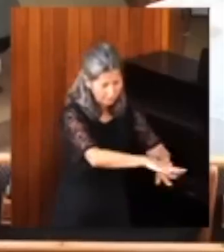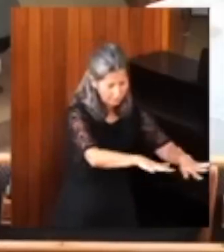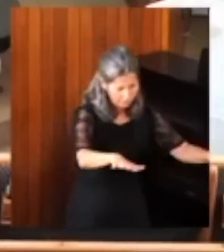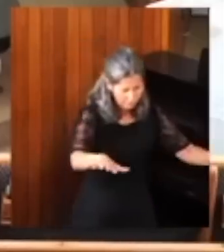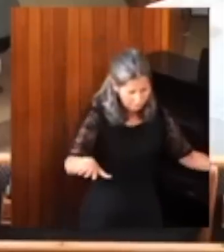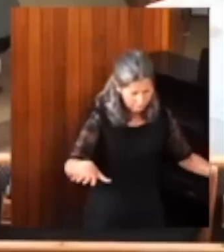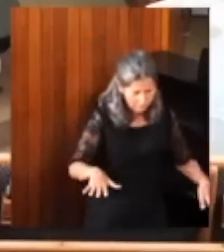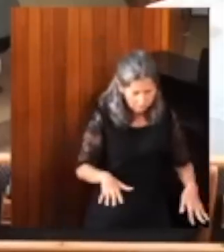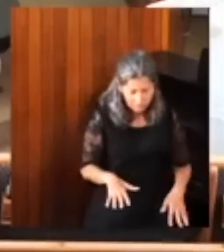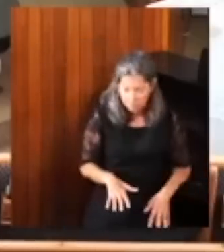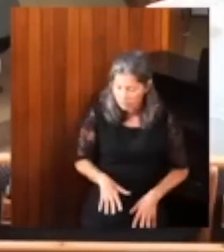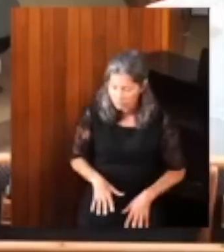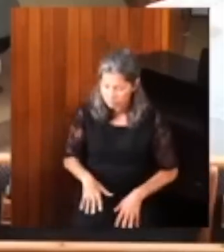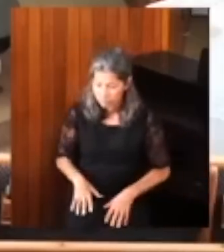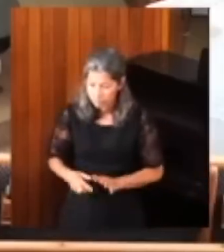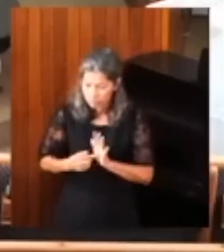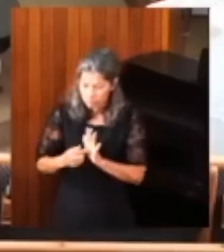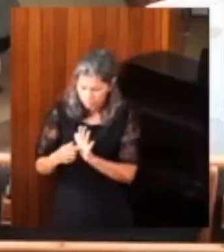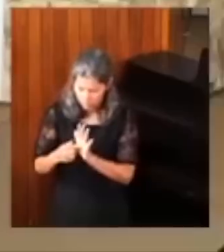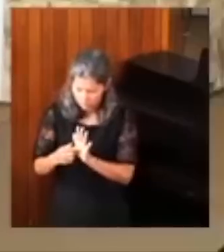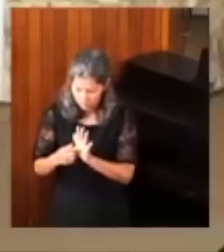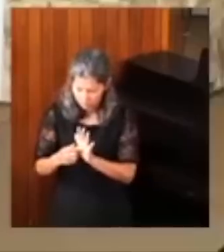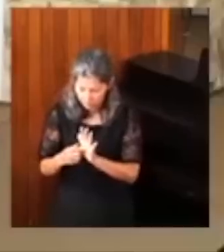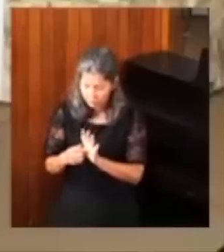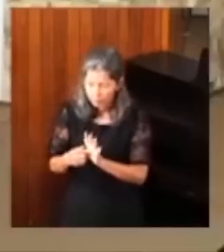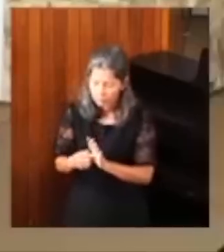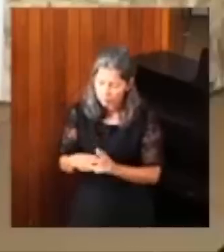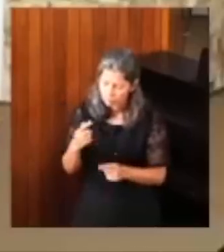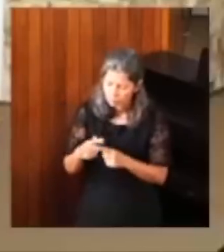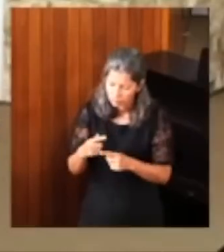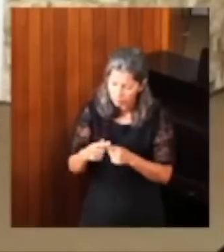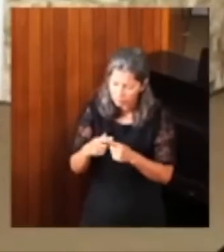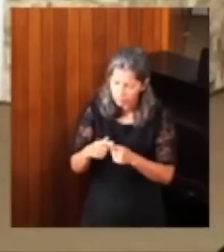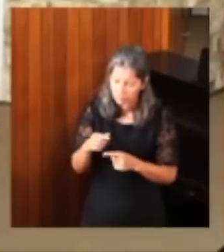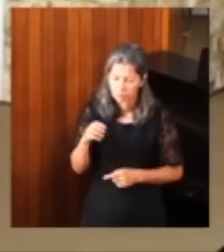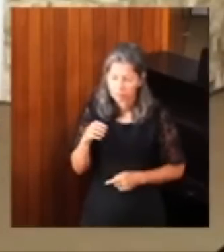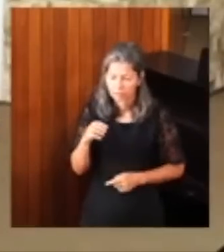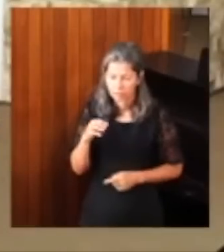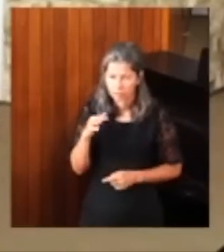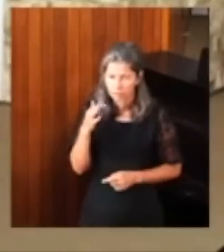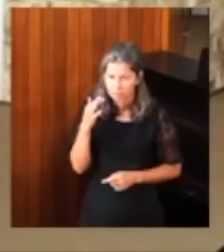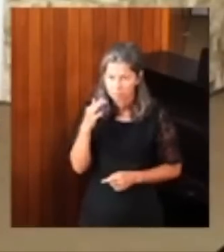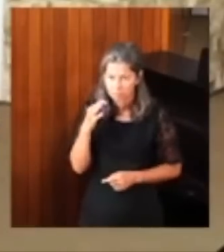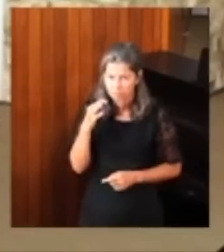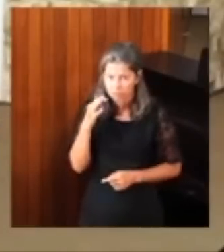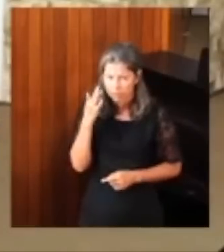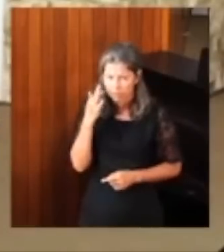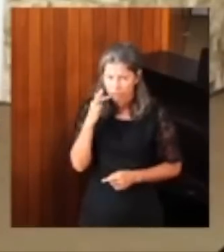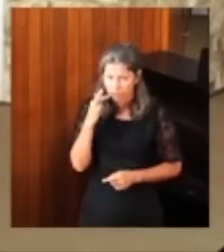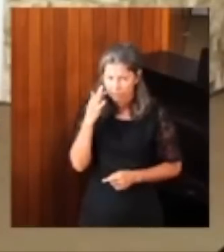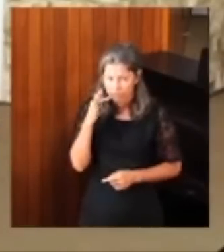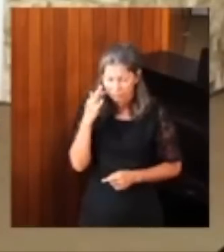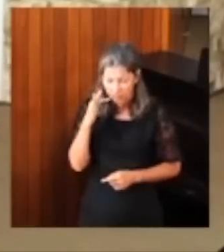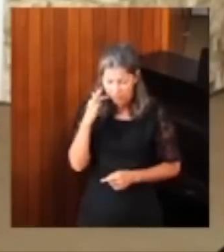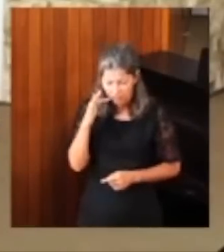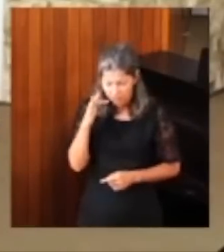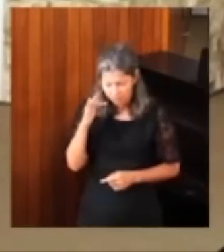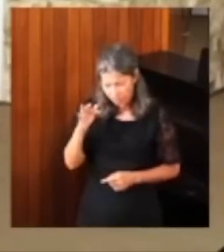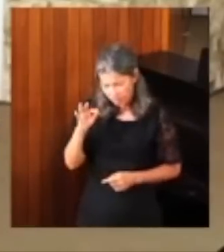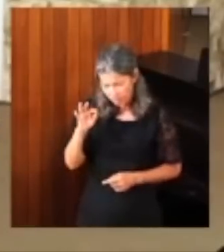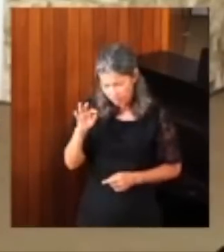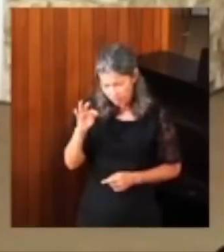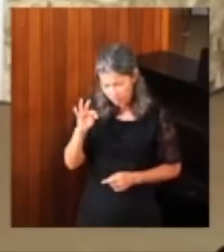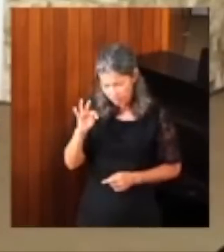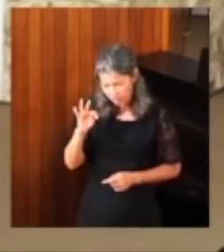a Revolução Francesa, que foi a primeira vez na história que numa Assembleia Legislativa foi declarado que não há